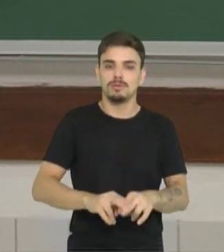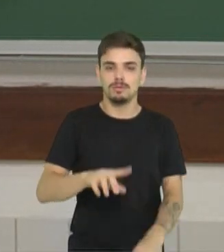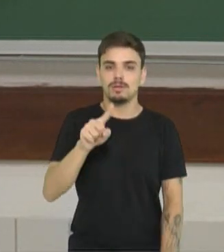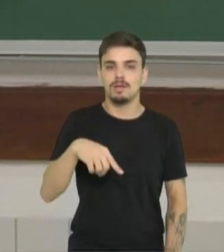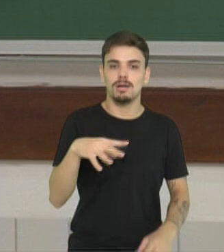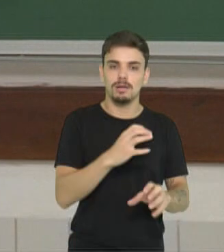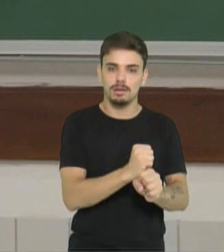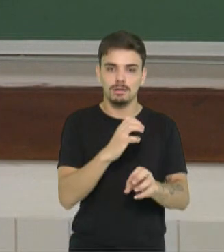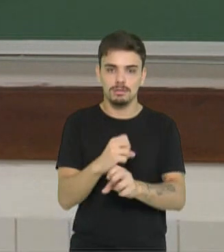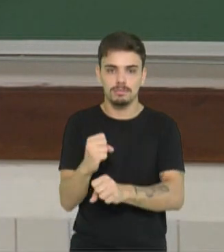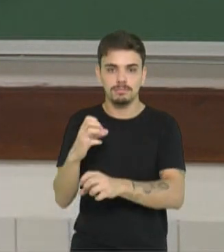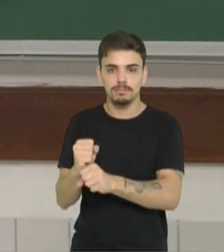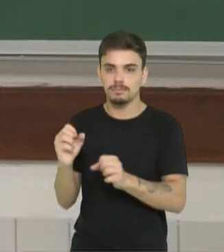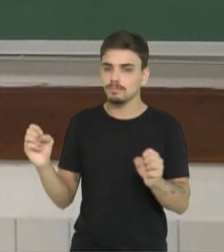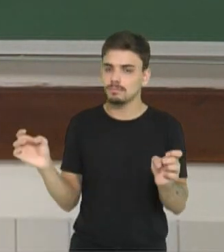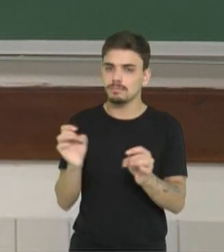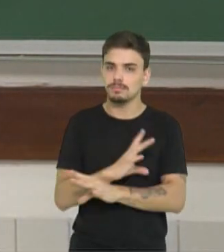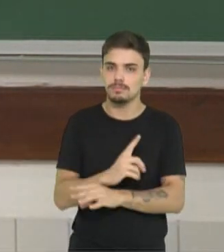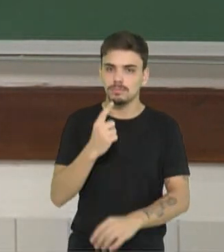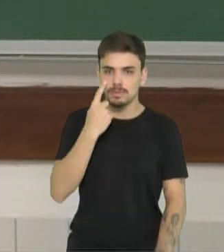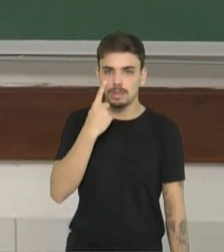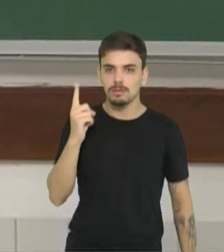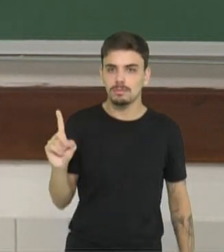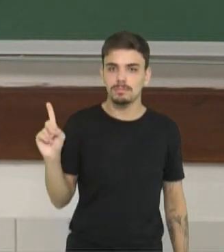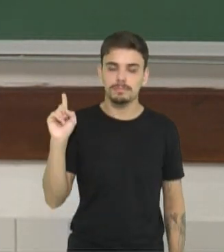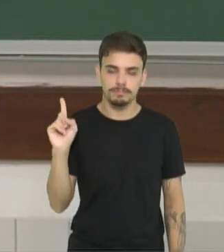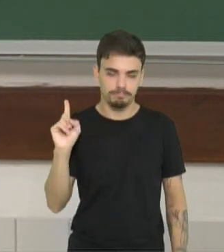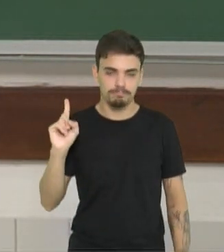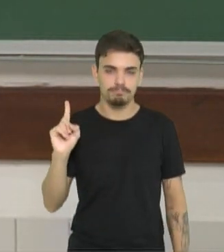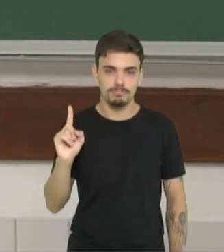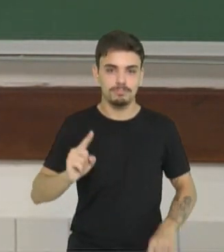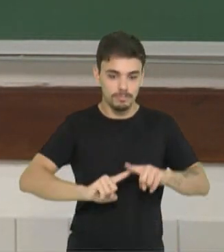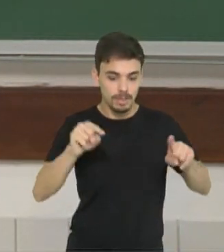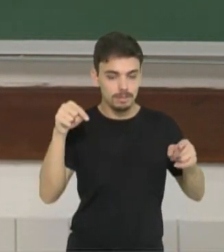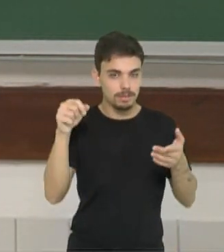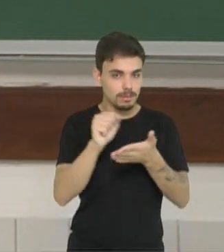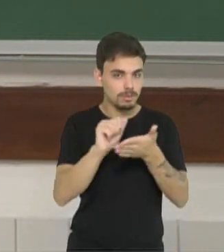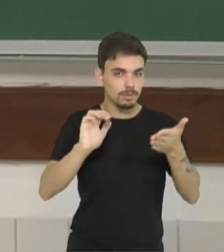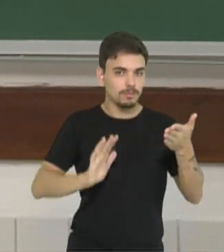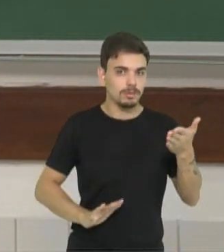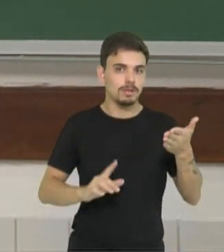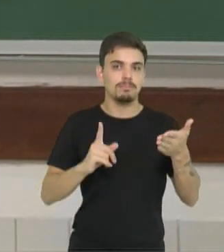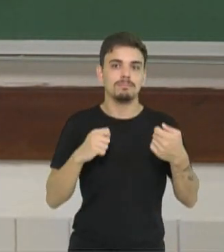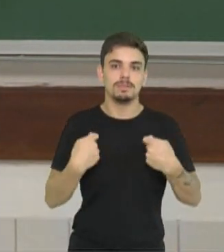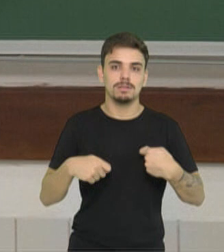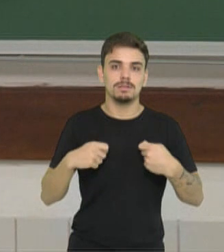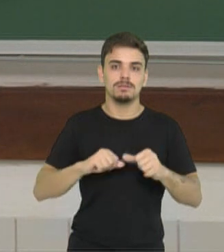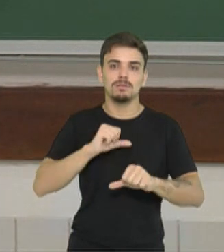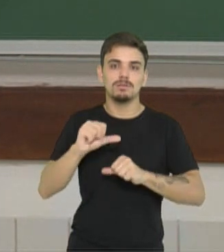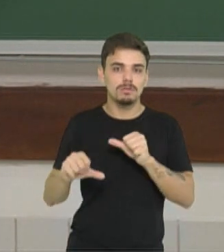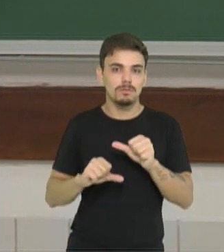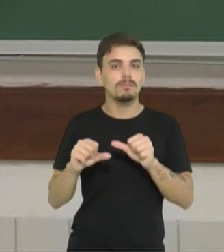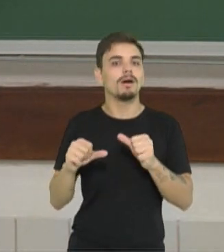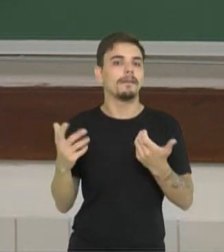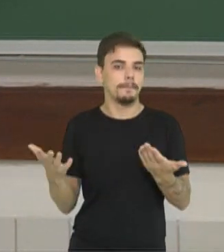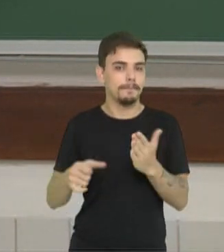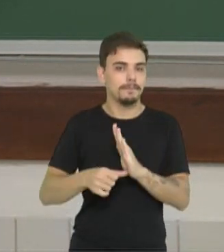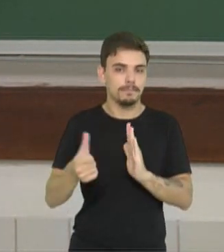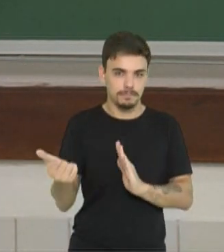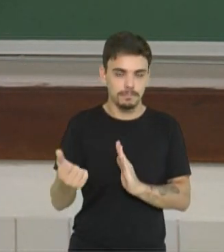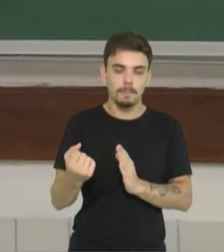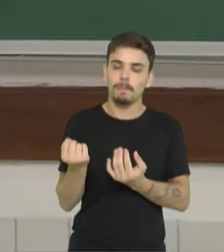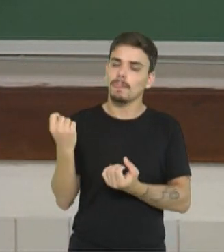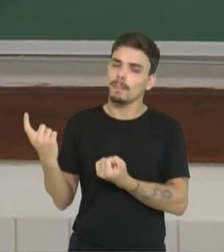da aceleração feito, né? Mas nesse exercício a gente precisou transformar aqui antes, tá? Em